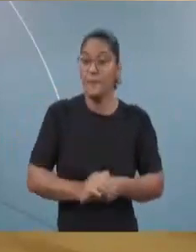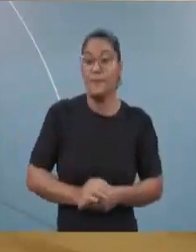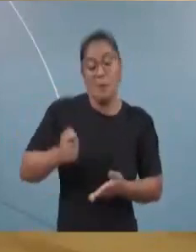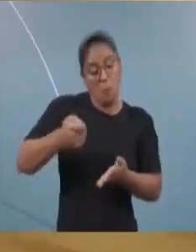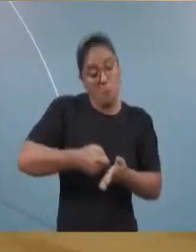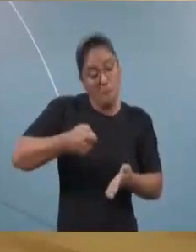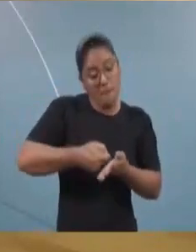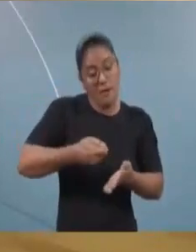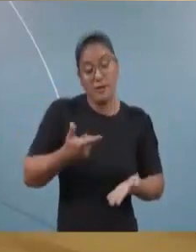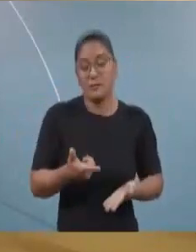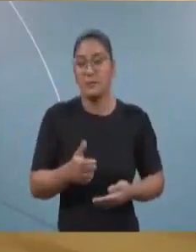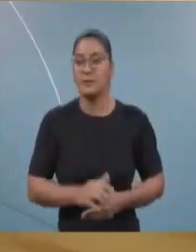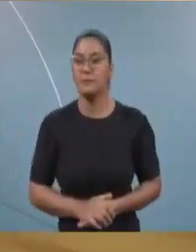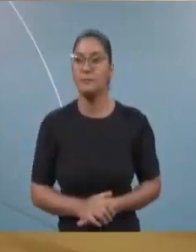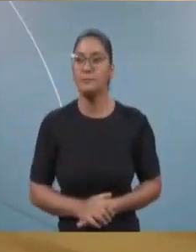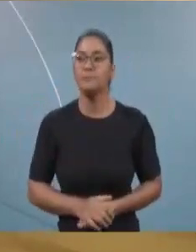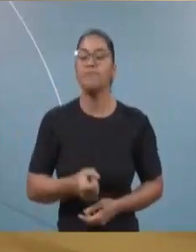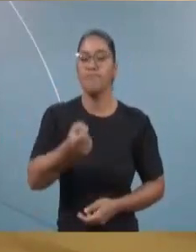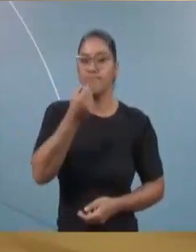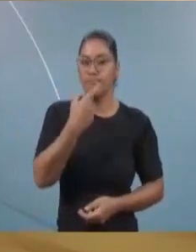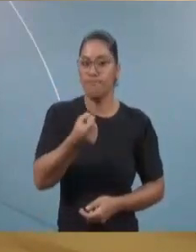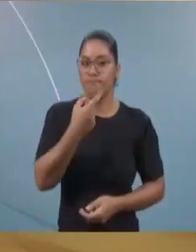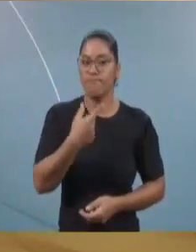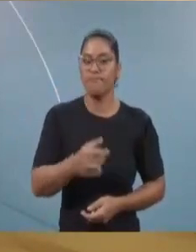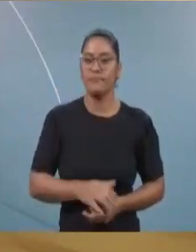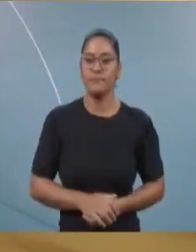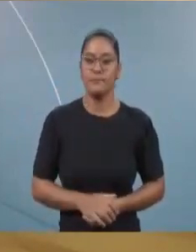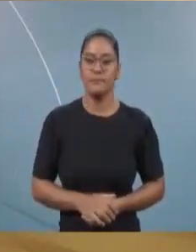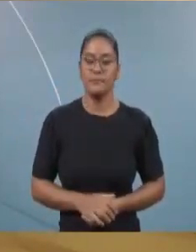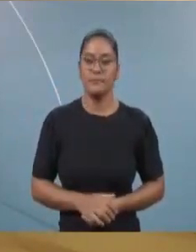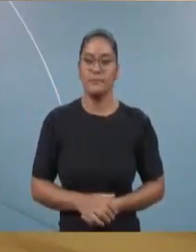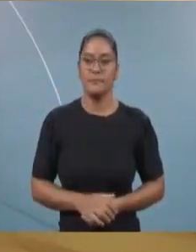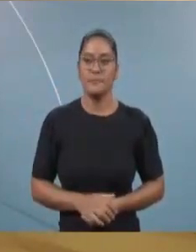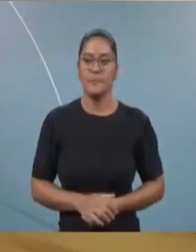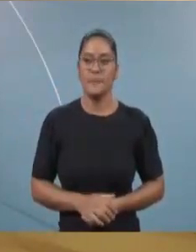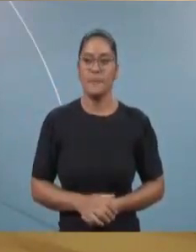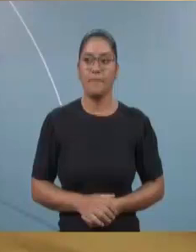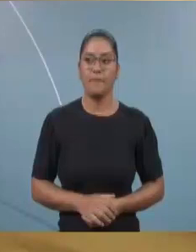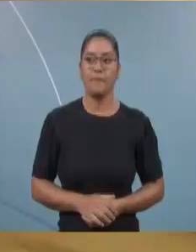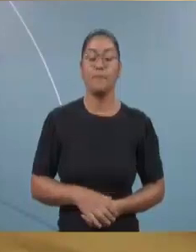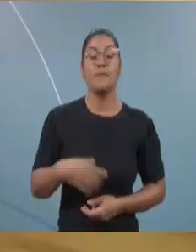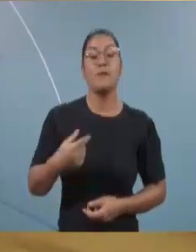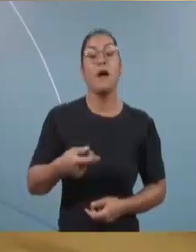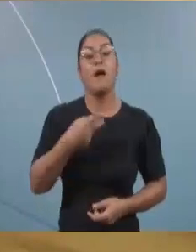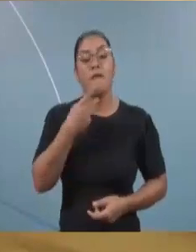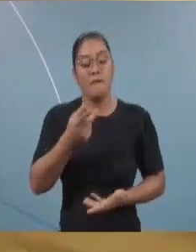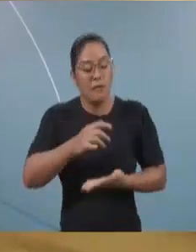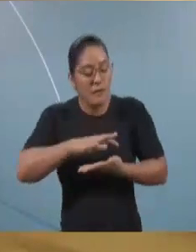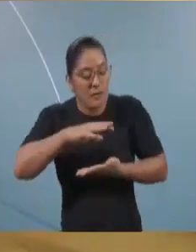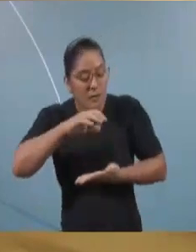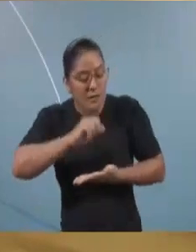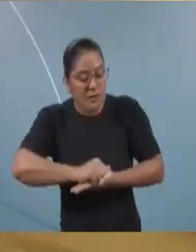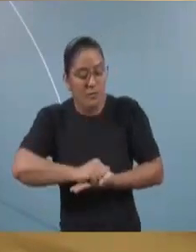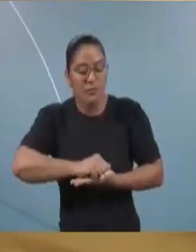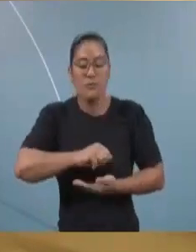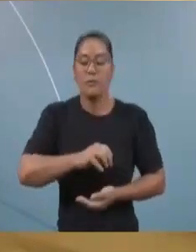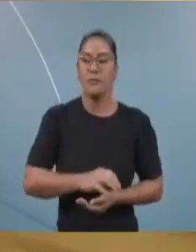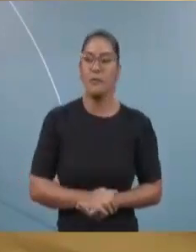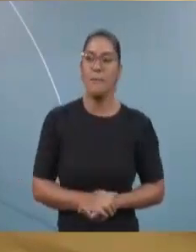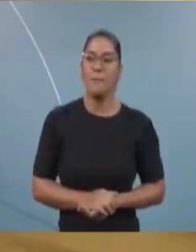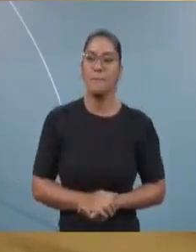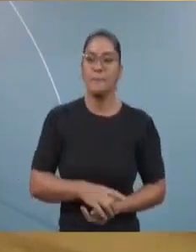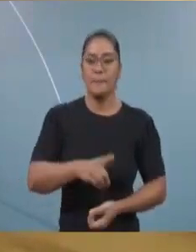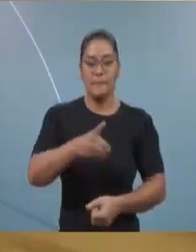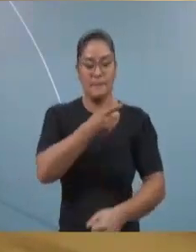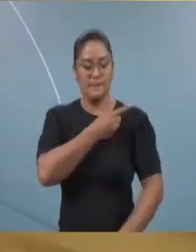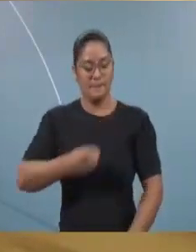cobrança para que essas medicações sejam aí colocadas em dia então faço esse registro Presidente Deputado